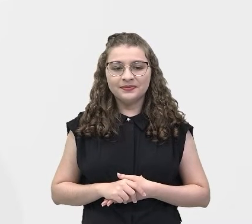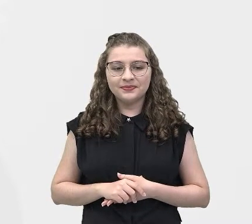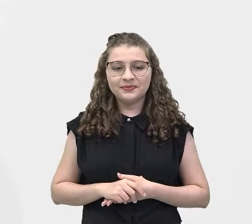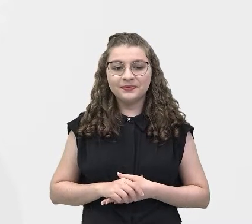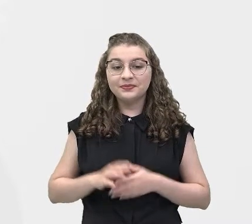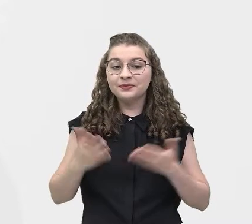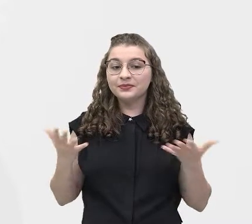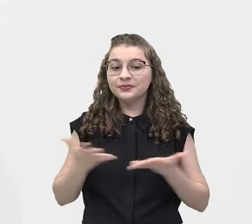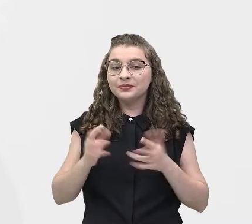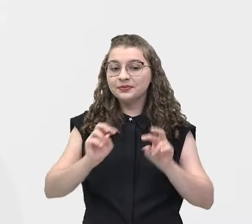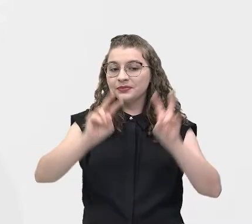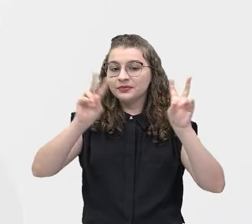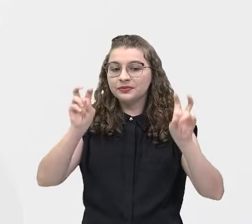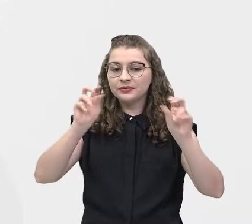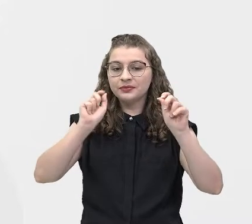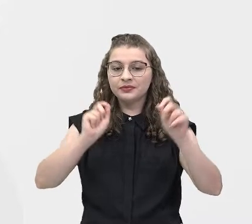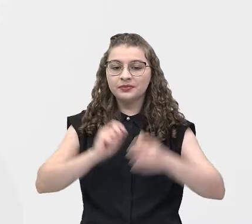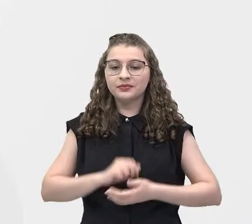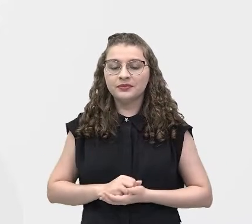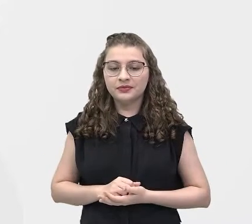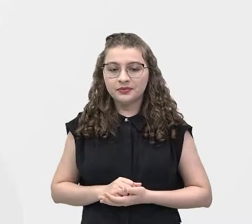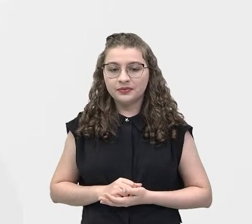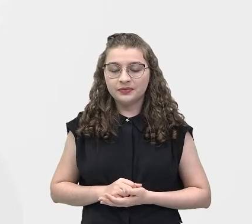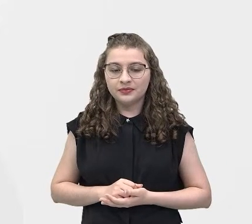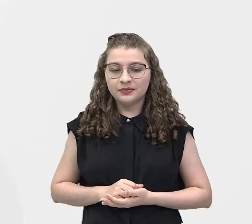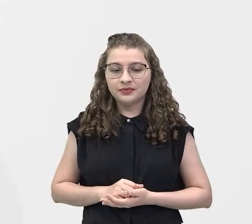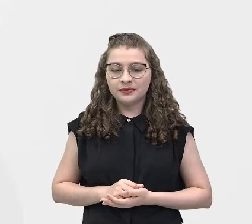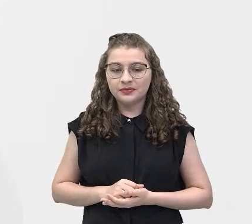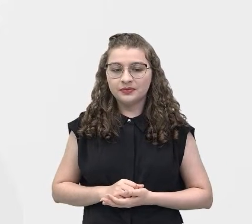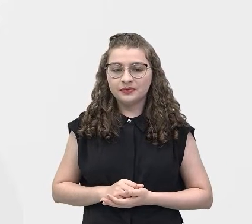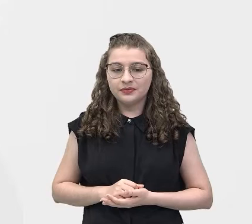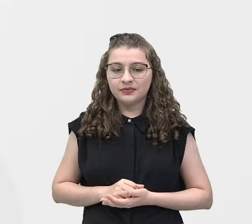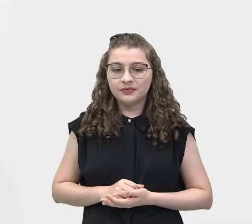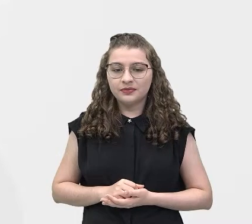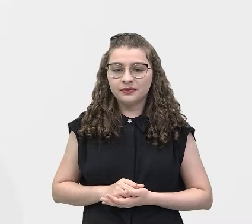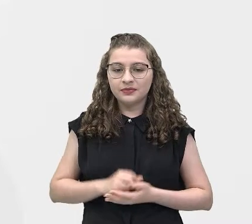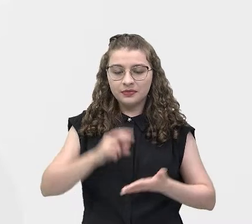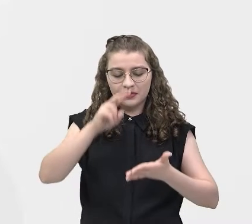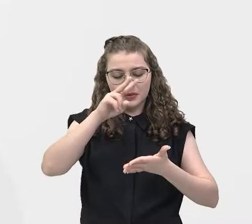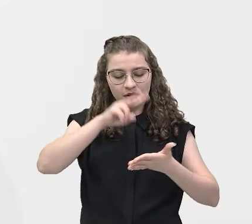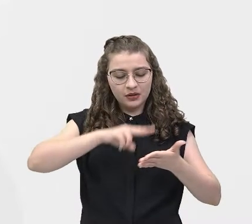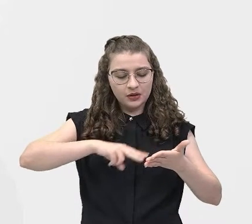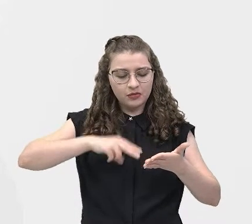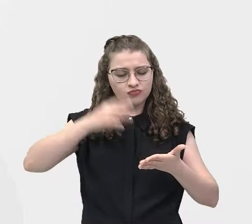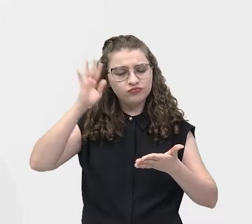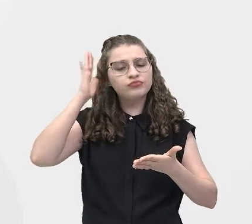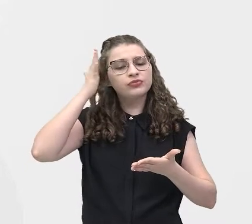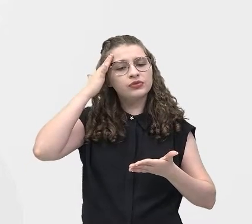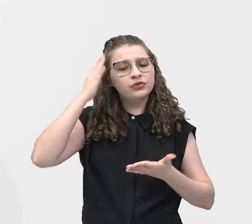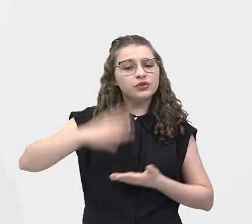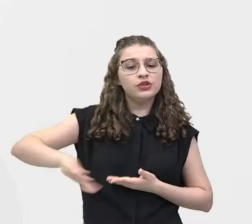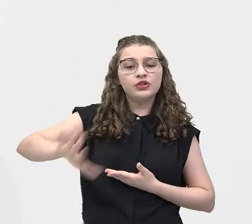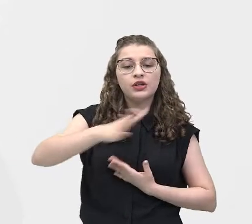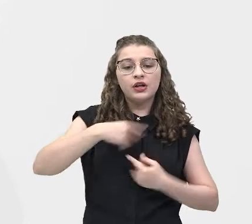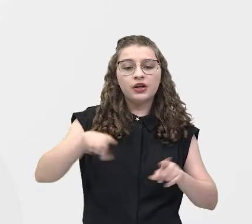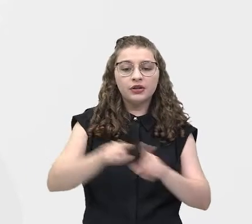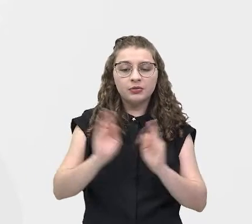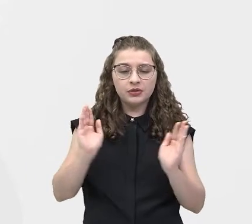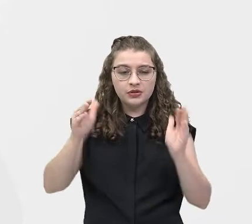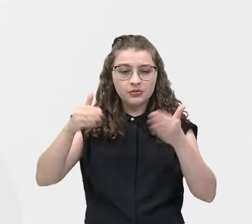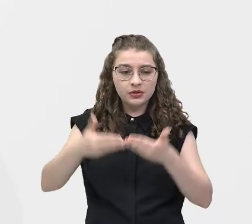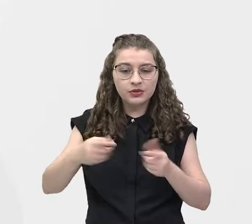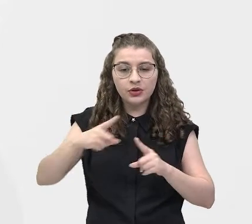Então, olha só, o objeto de conhecimento da nossa aula de hoje é compreensão geral e específica, leitura